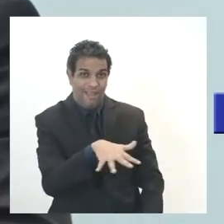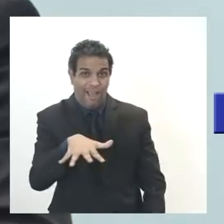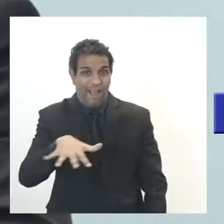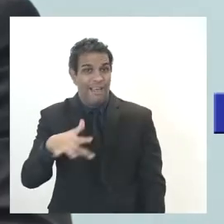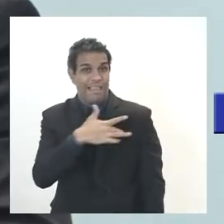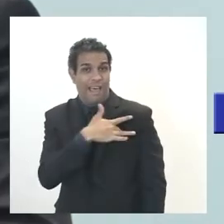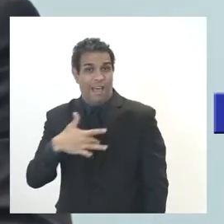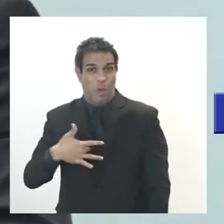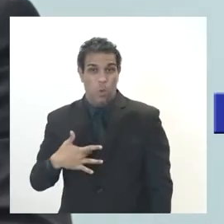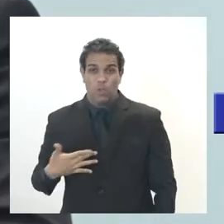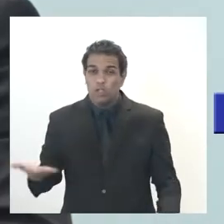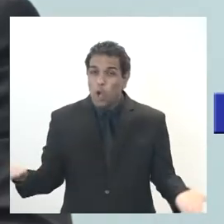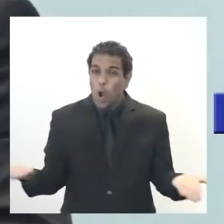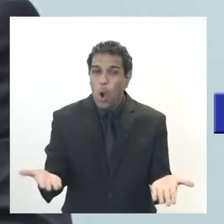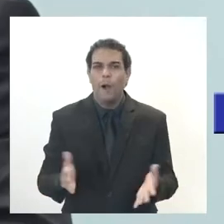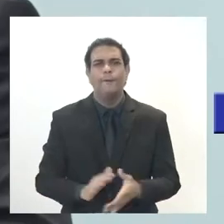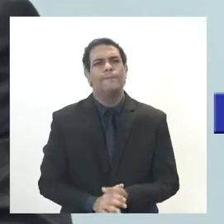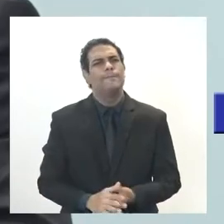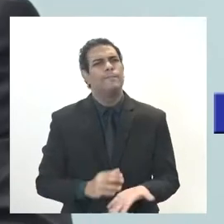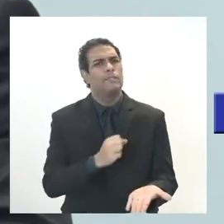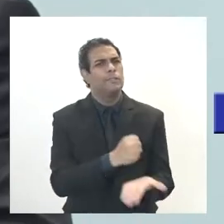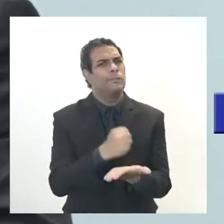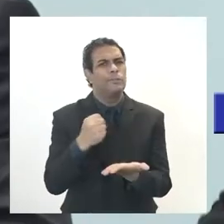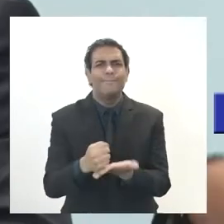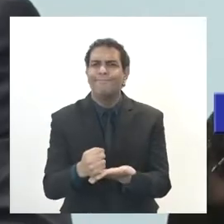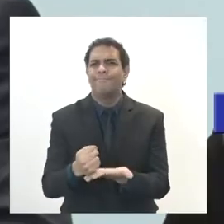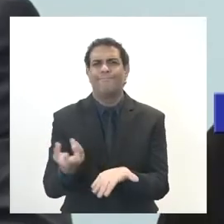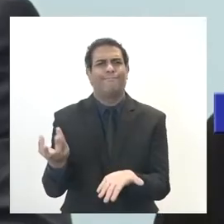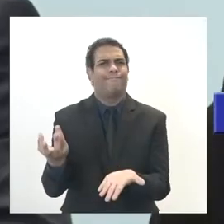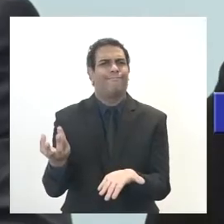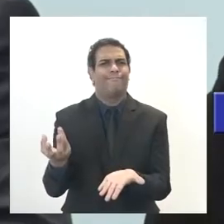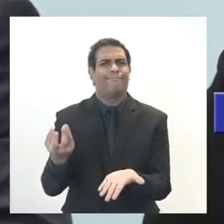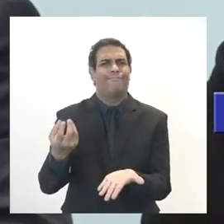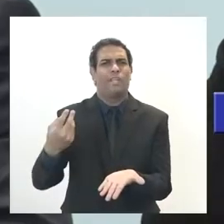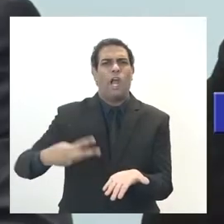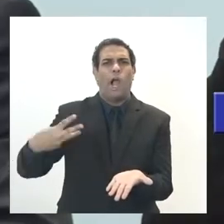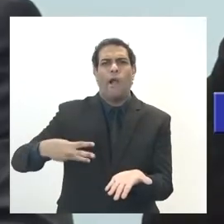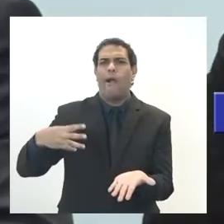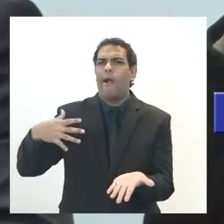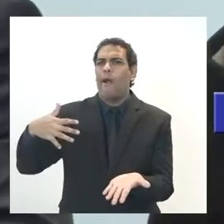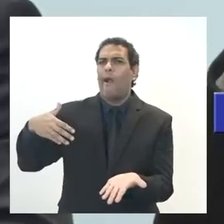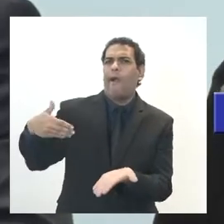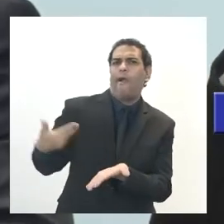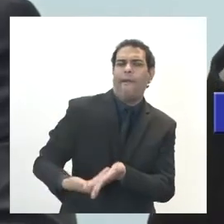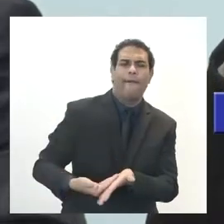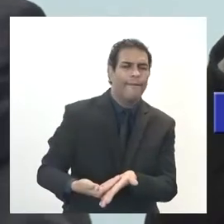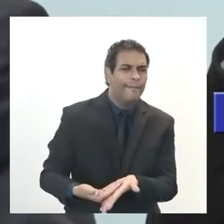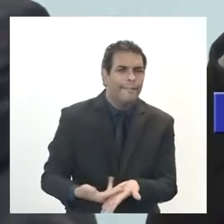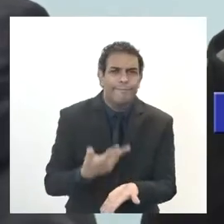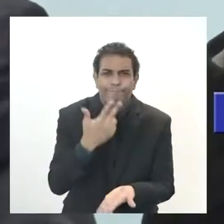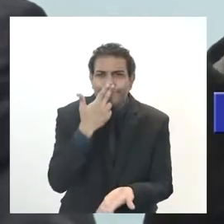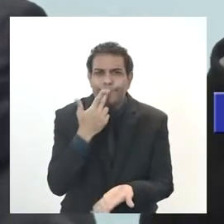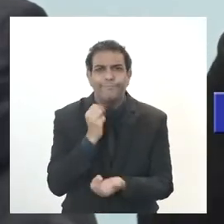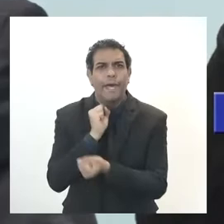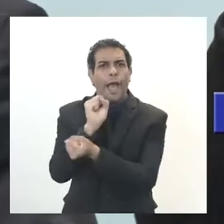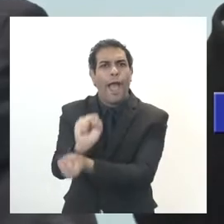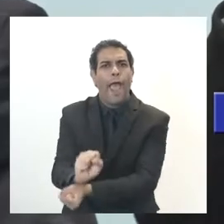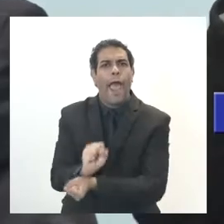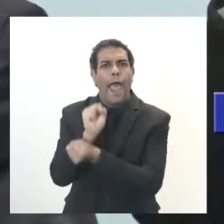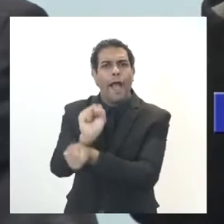hoje estão contratados através de pejotização é uma escravidão